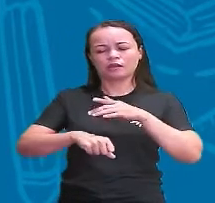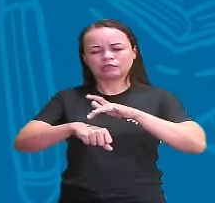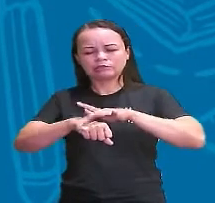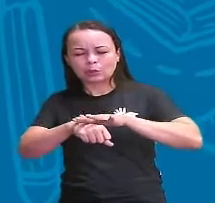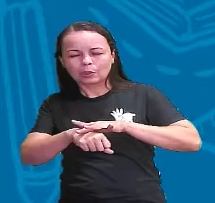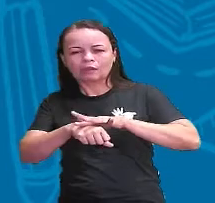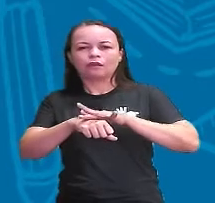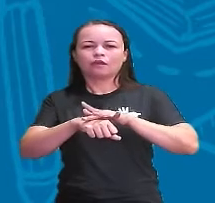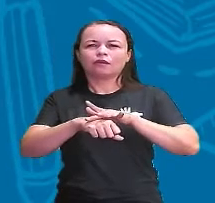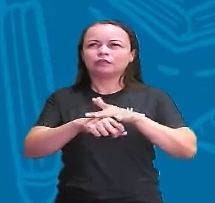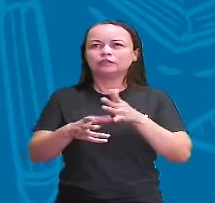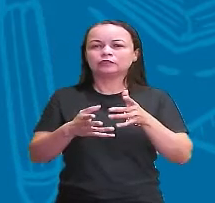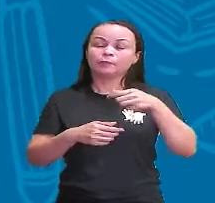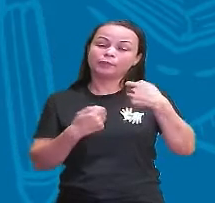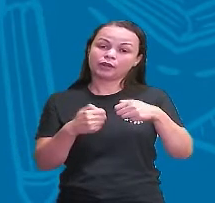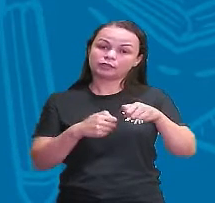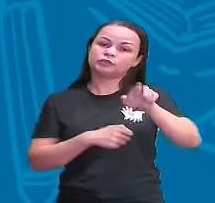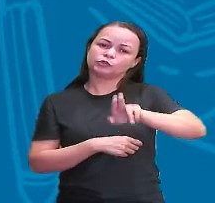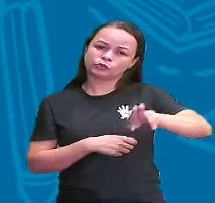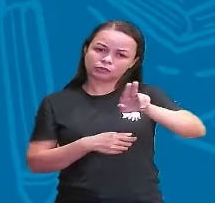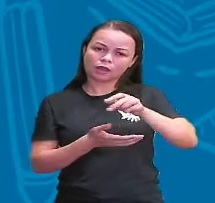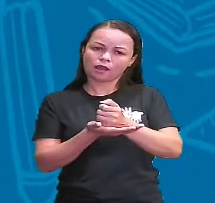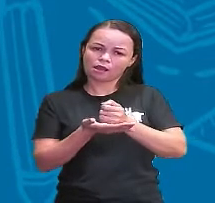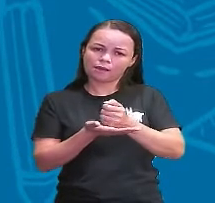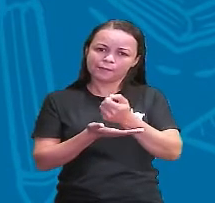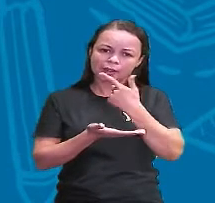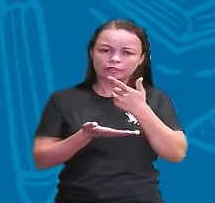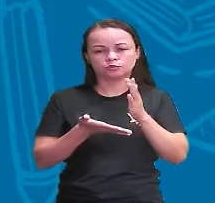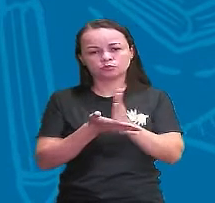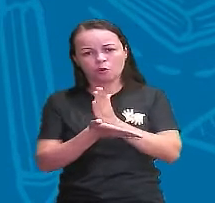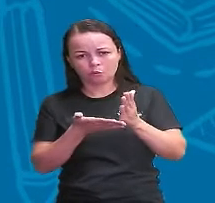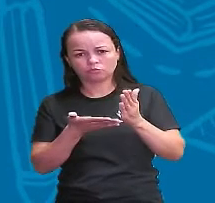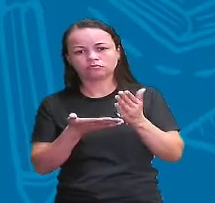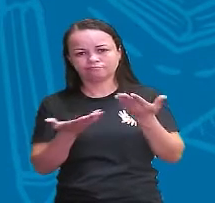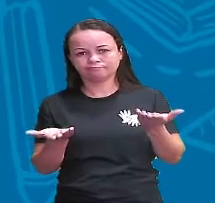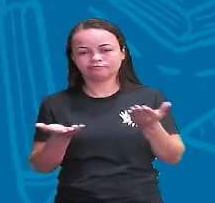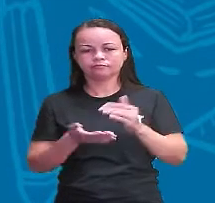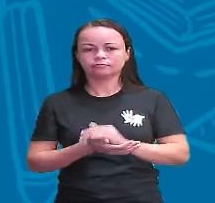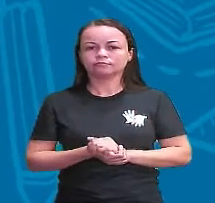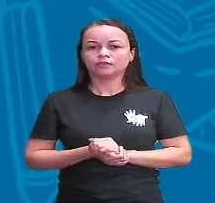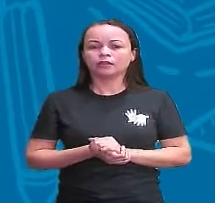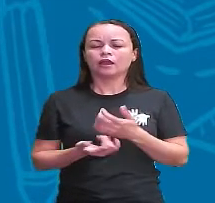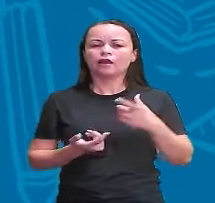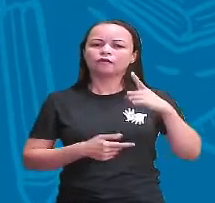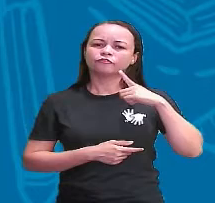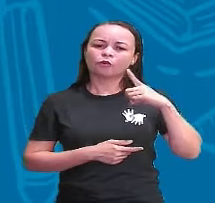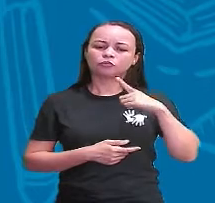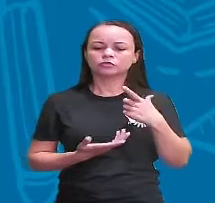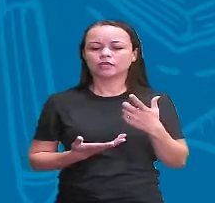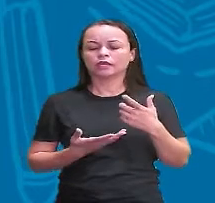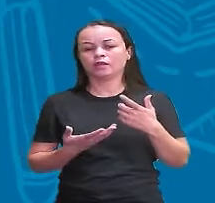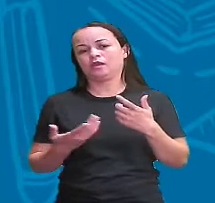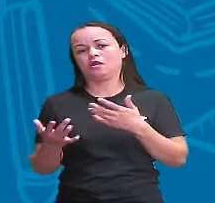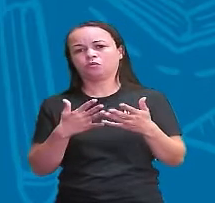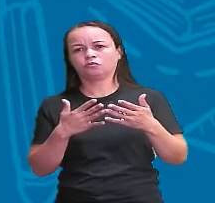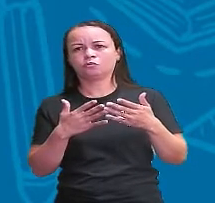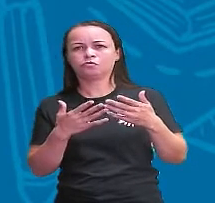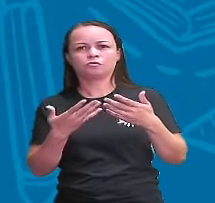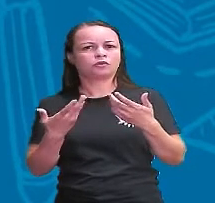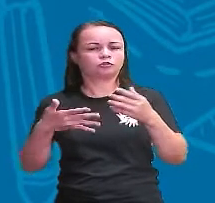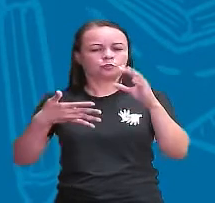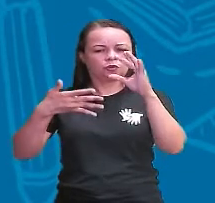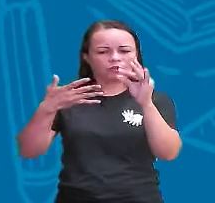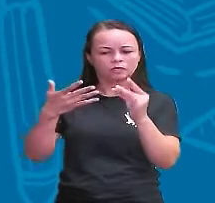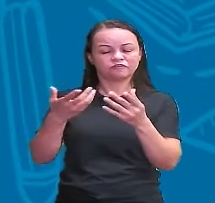gente precisa fazer uso de algumas medicações, de alguns remédios, tá certo? Que vão ter alguns princípios que vão fazer com